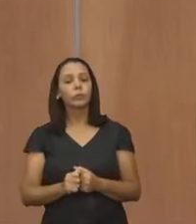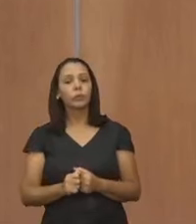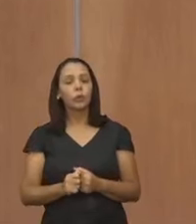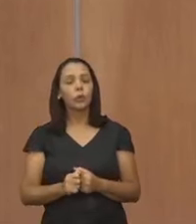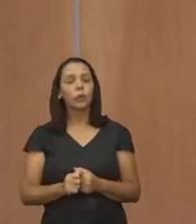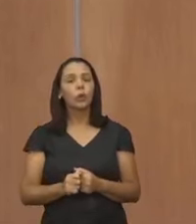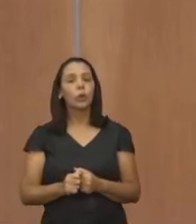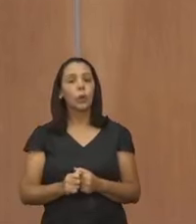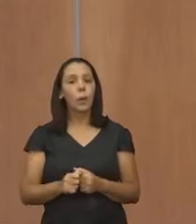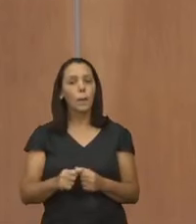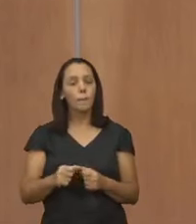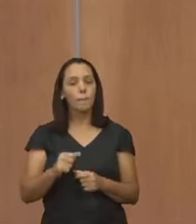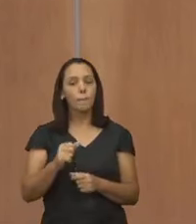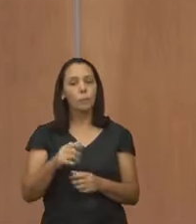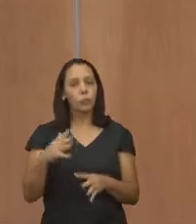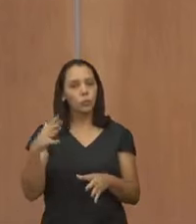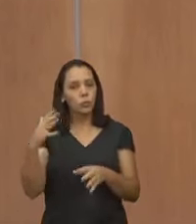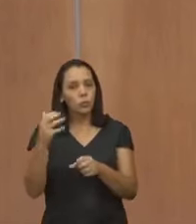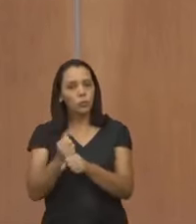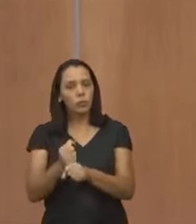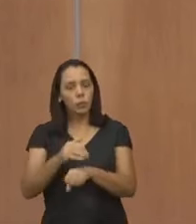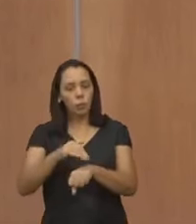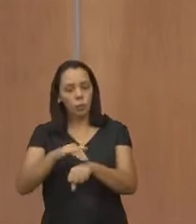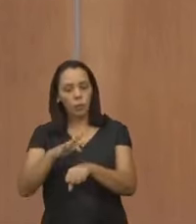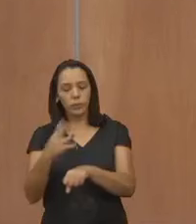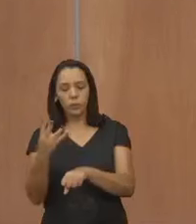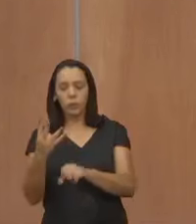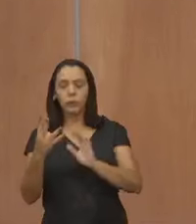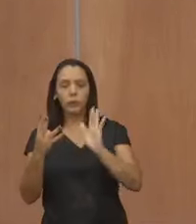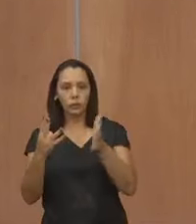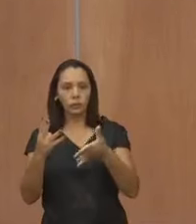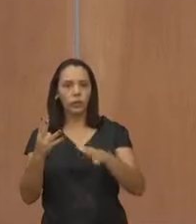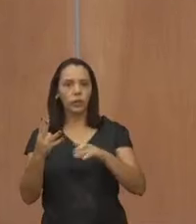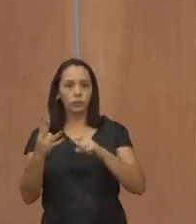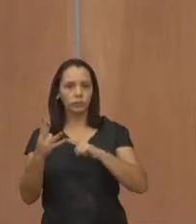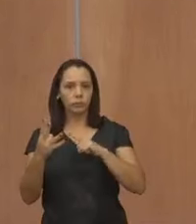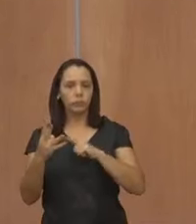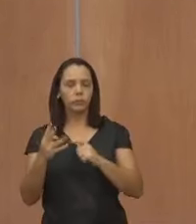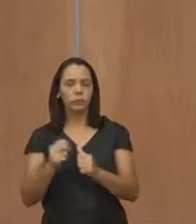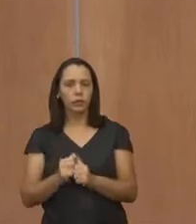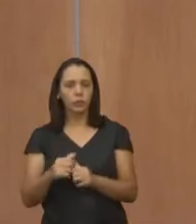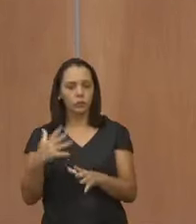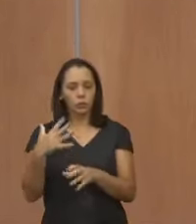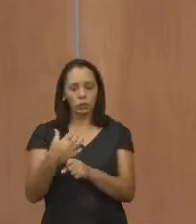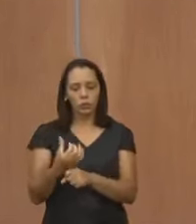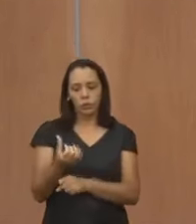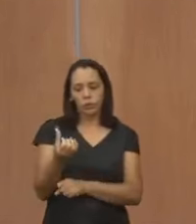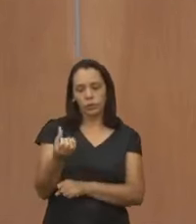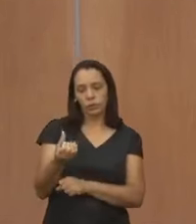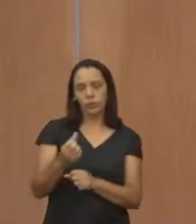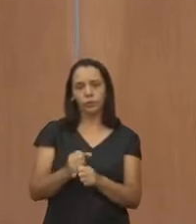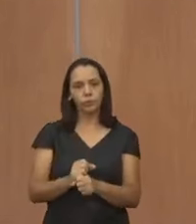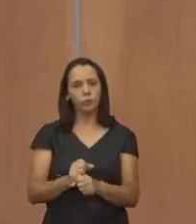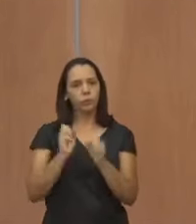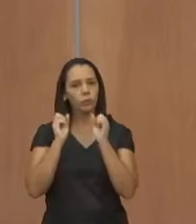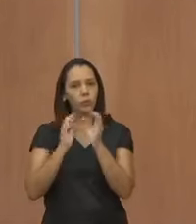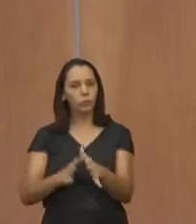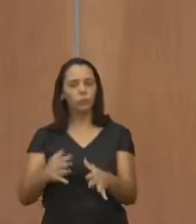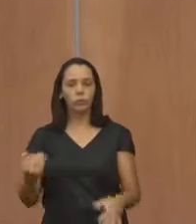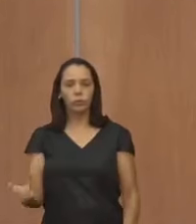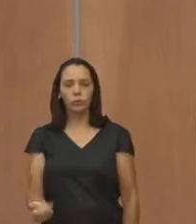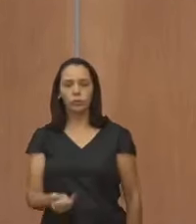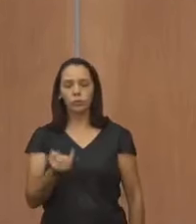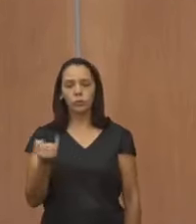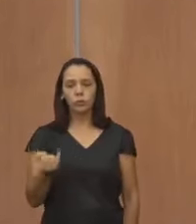já existentes, representa um passo fundamental na reestruturação administrativa